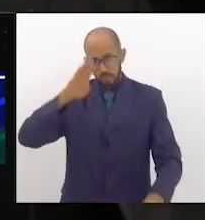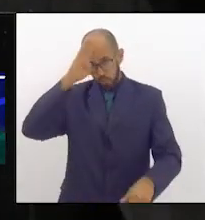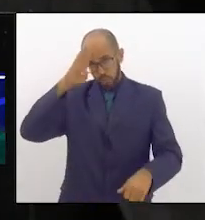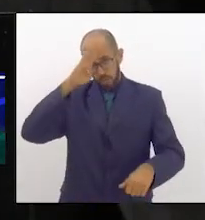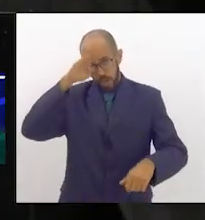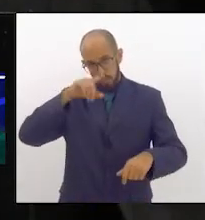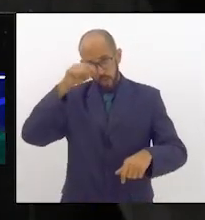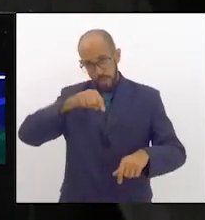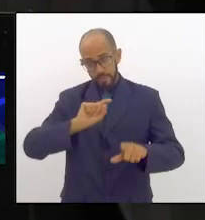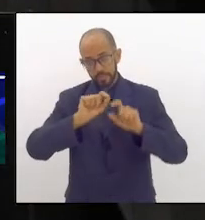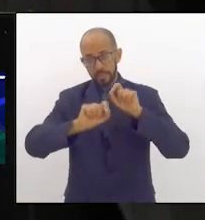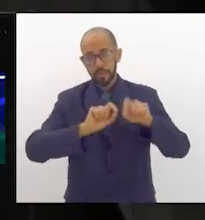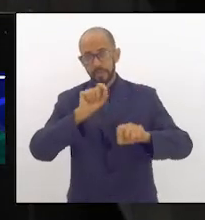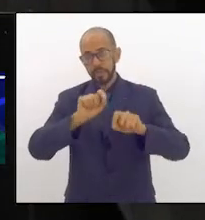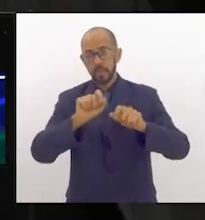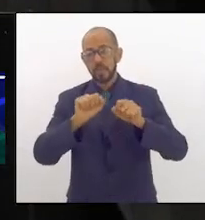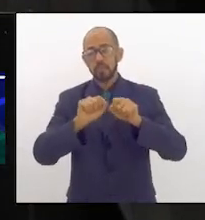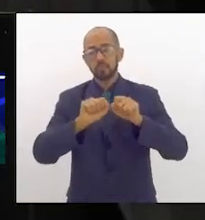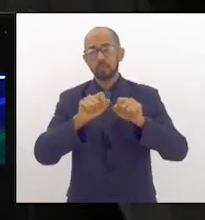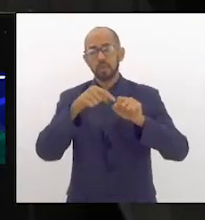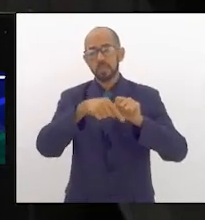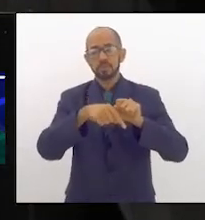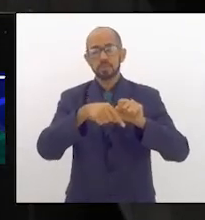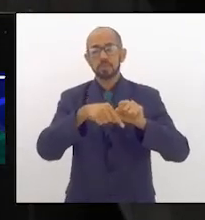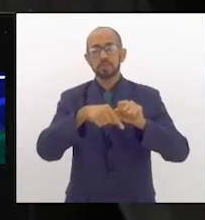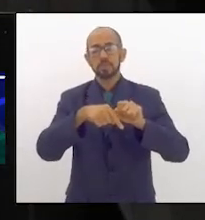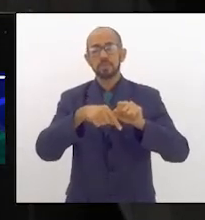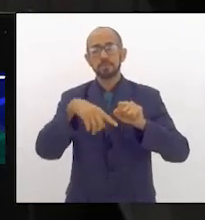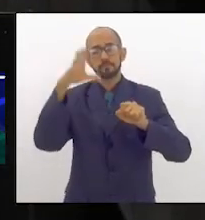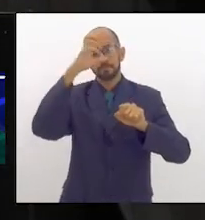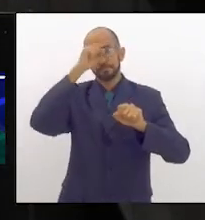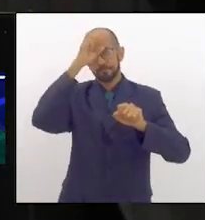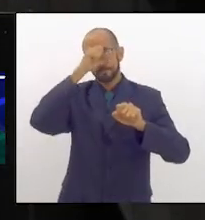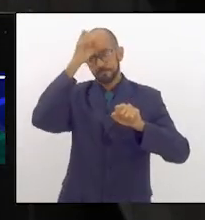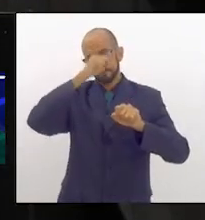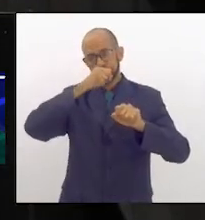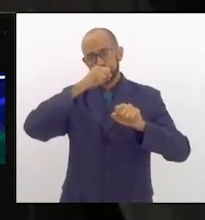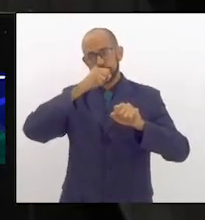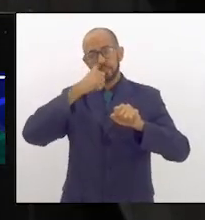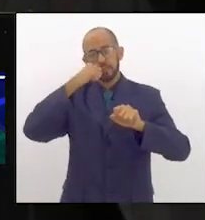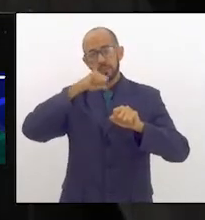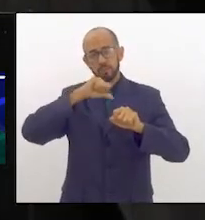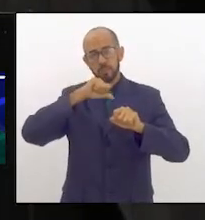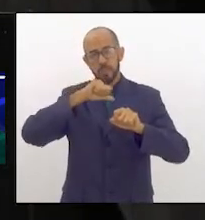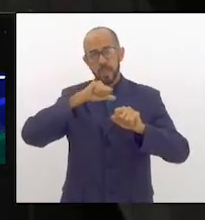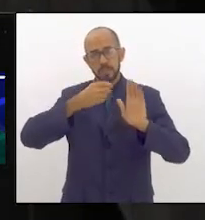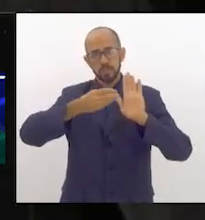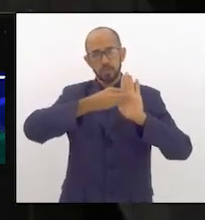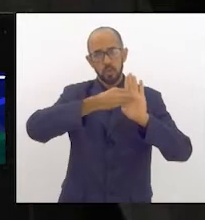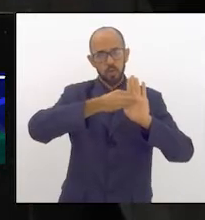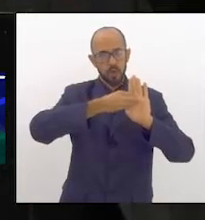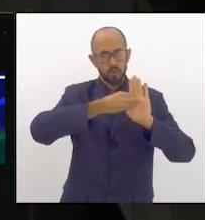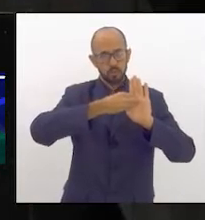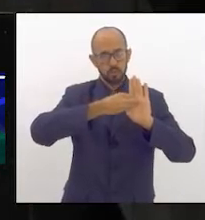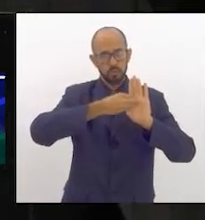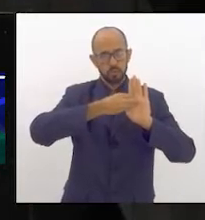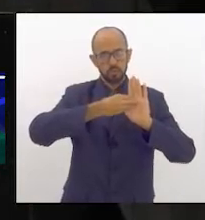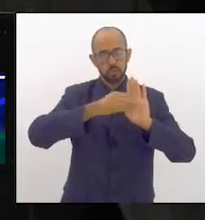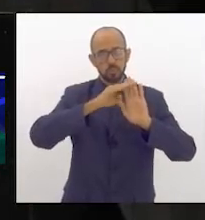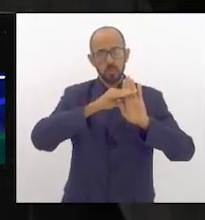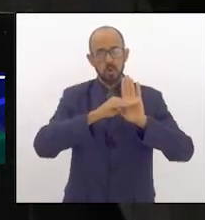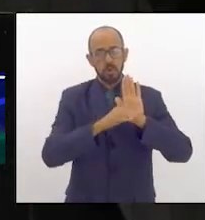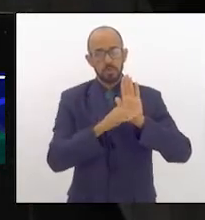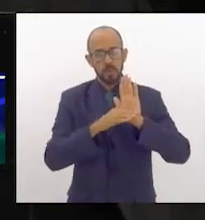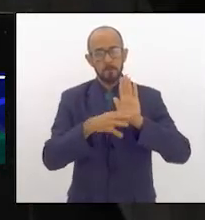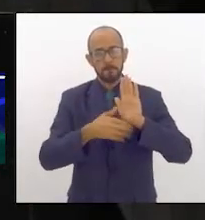incluiu né A questão da da do aprendizado da empregabilidade das mulheres no programa Mais amplo não é um